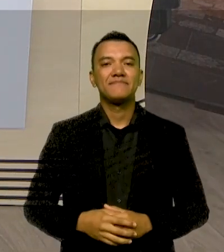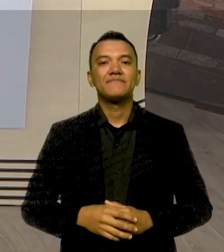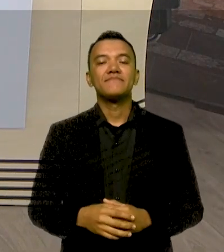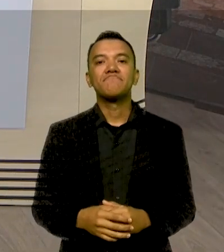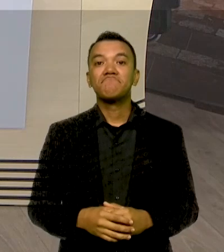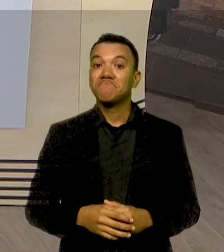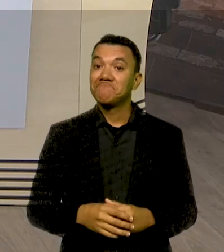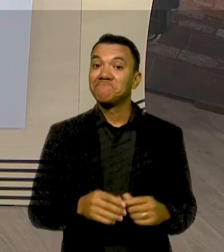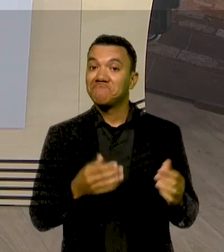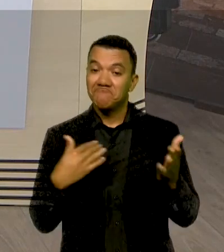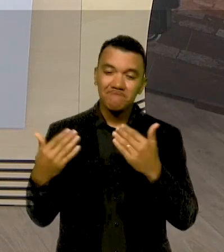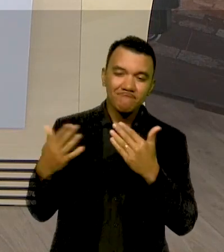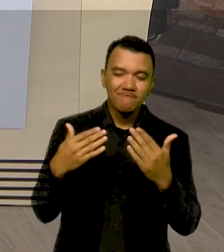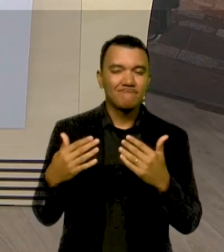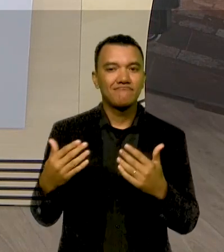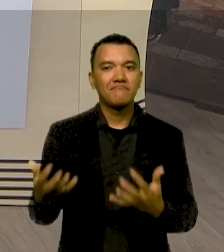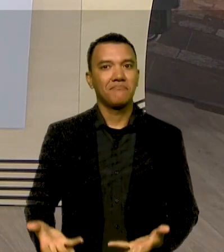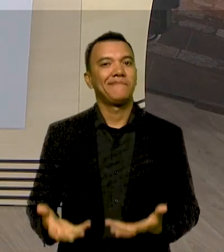que foi muito enriquecedor.